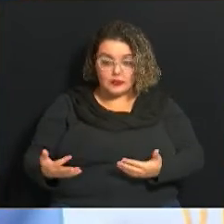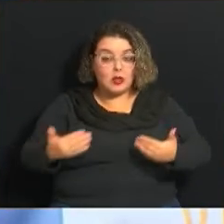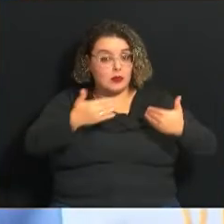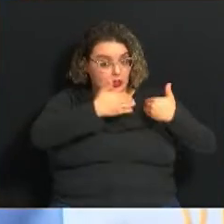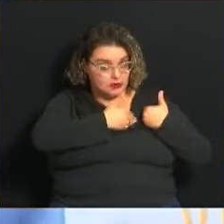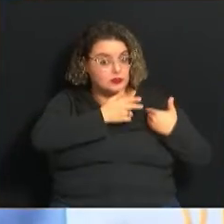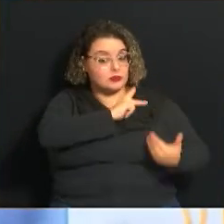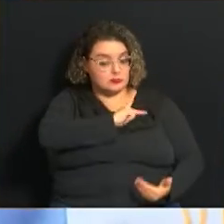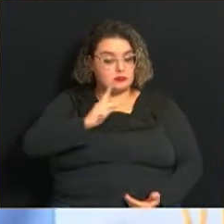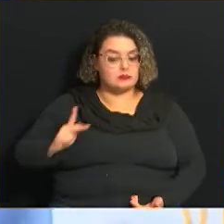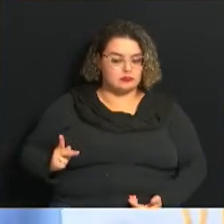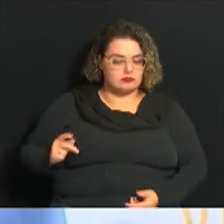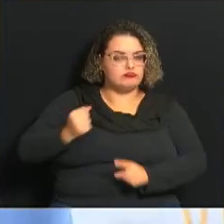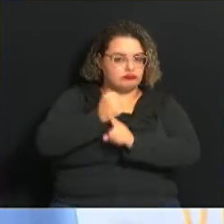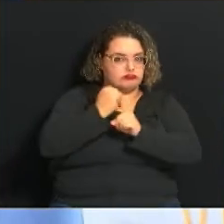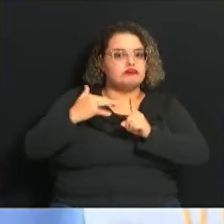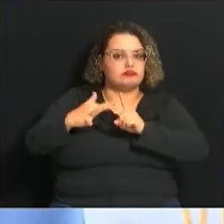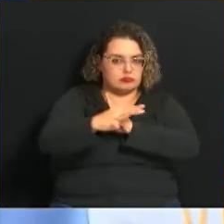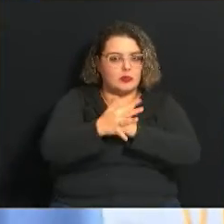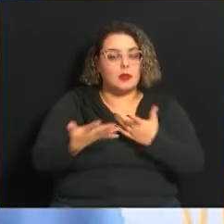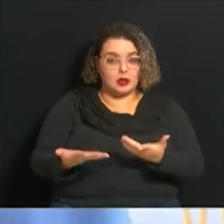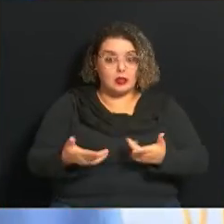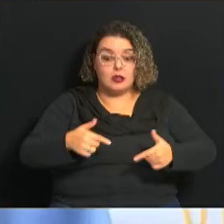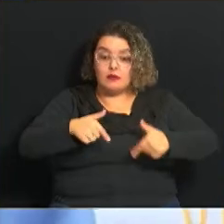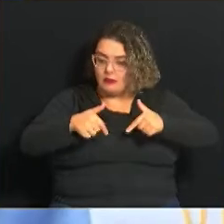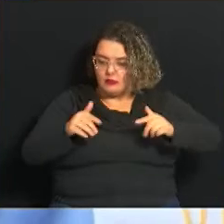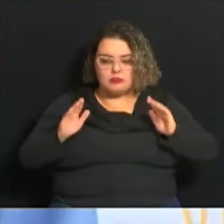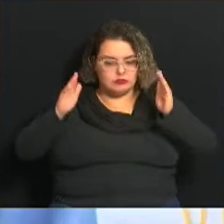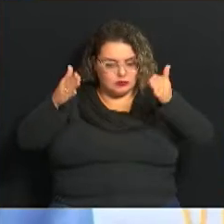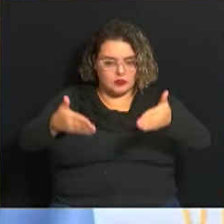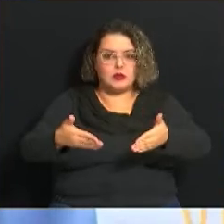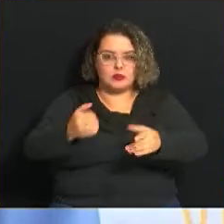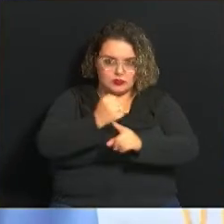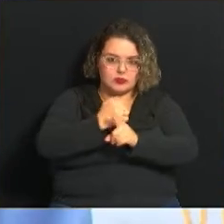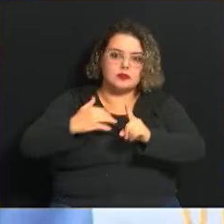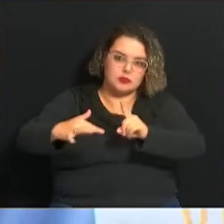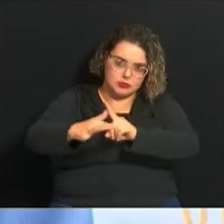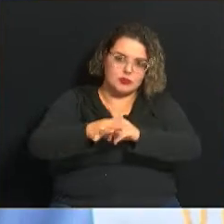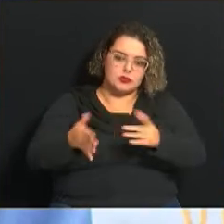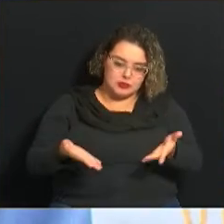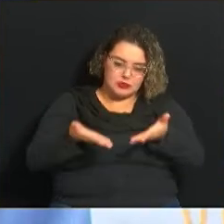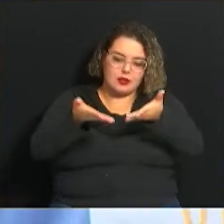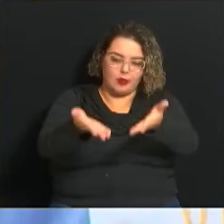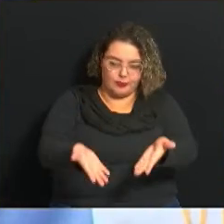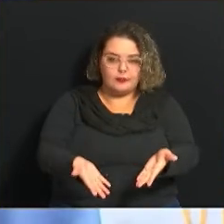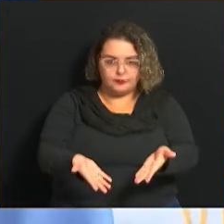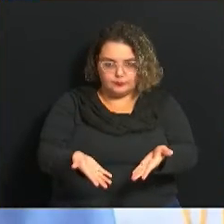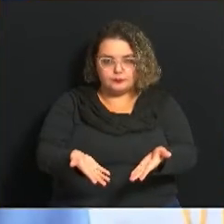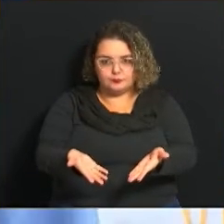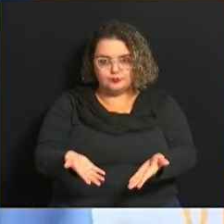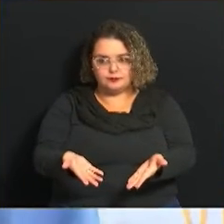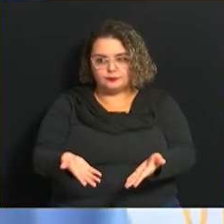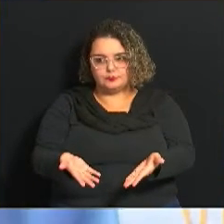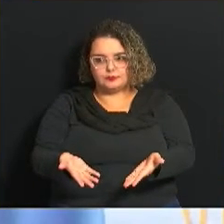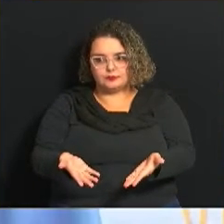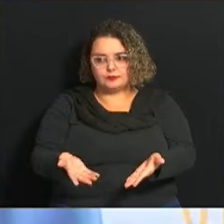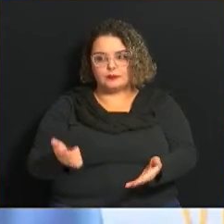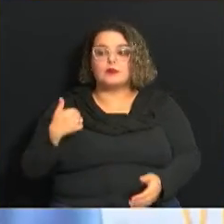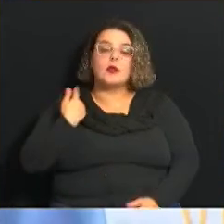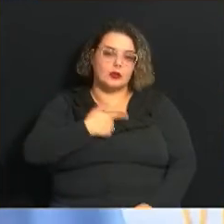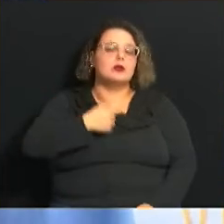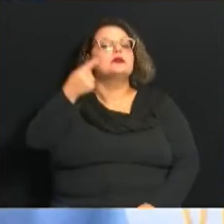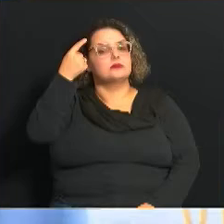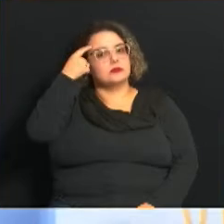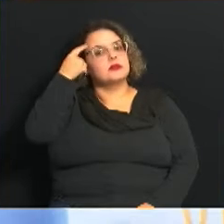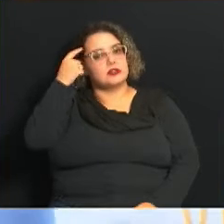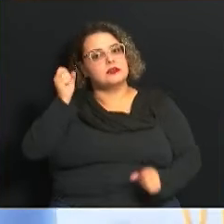Ponte fazer trabalhos de natureza, como eu falei, social. Então estamos pensando sim a partir